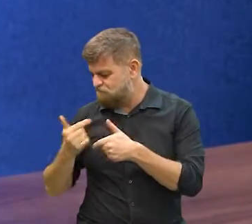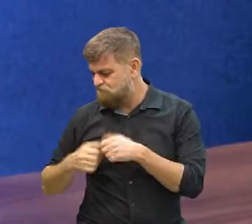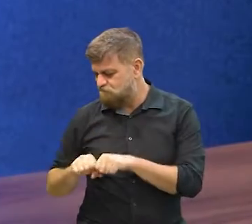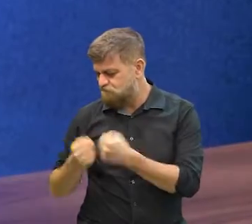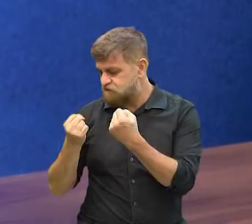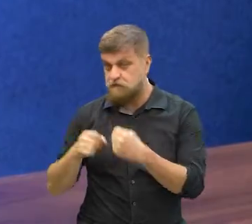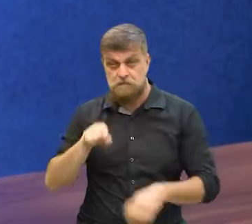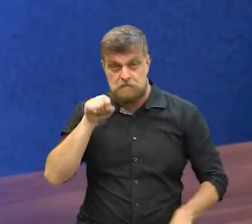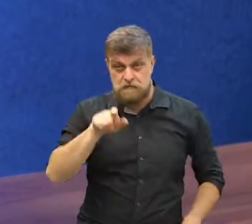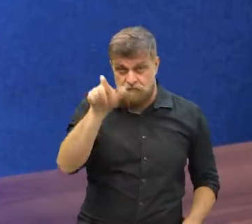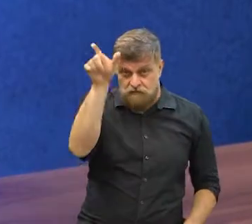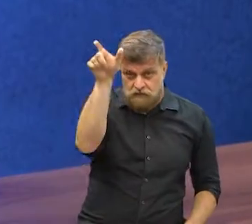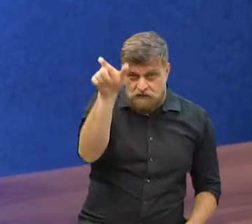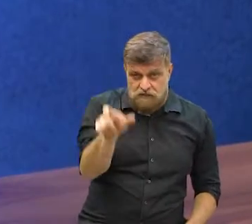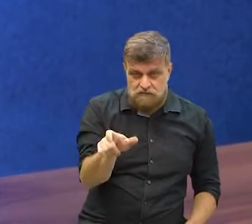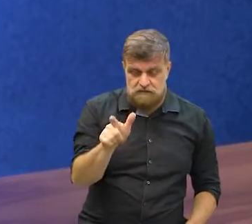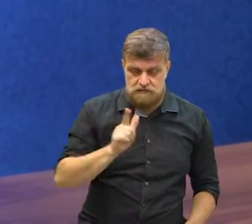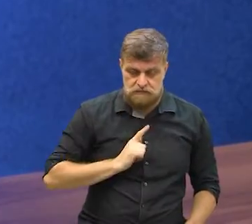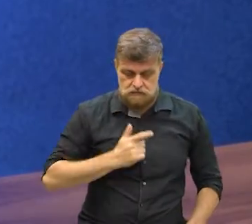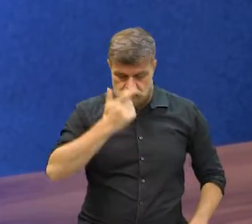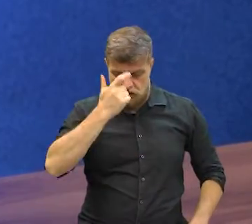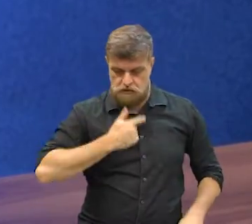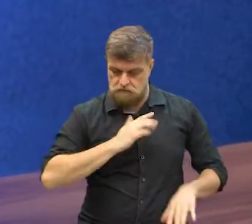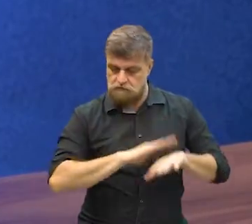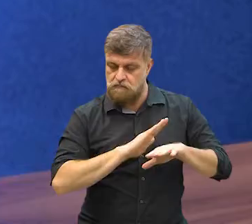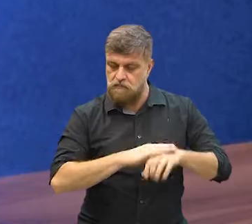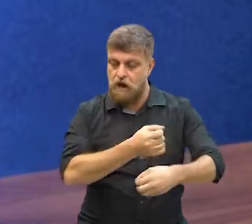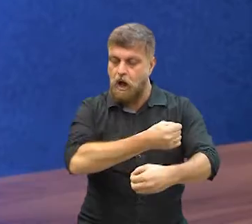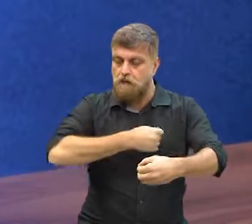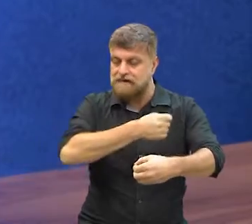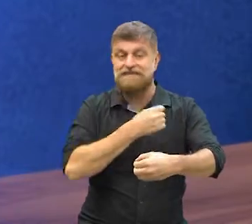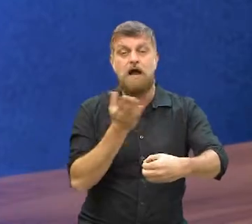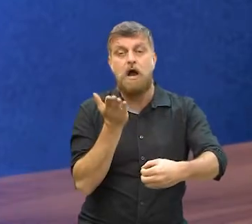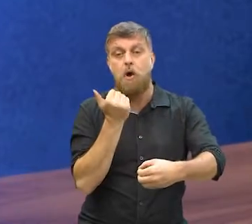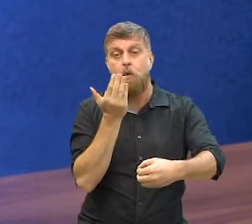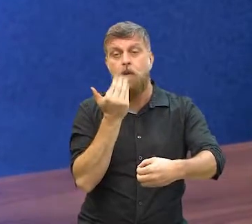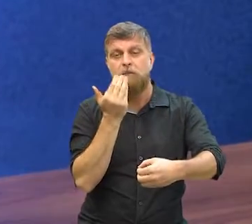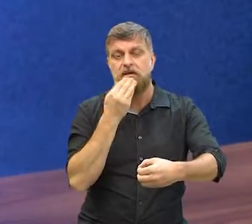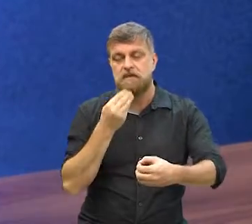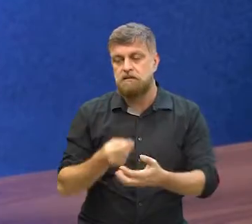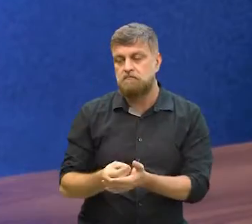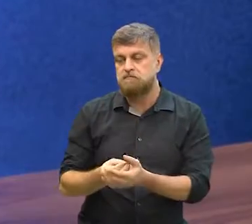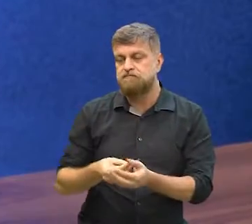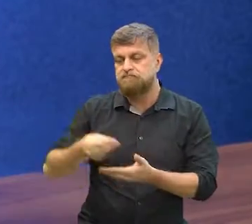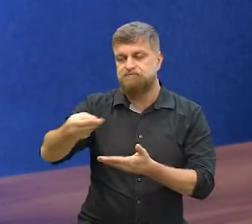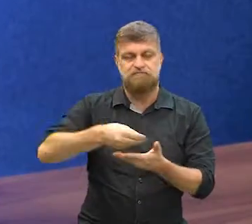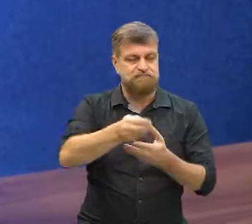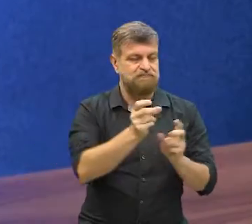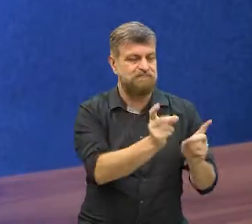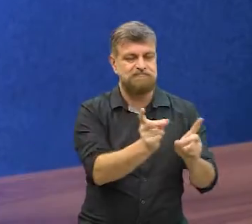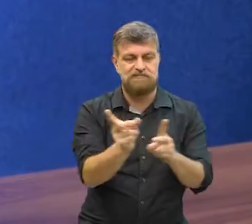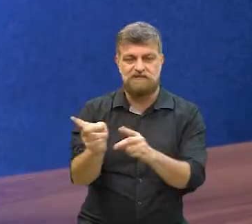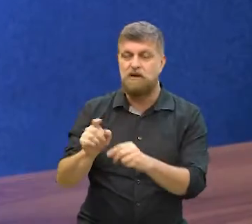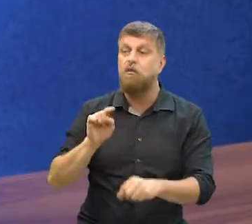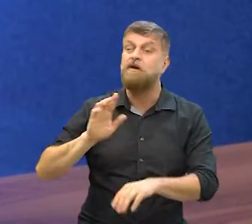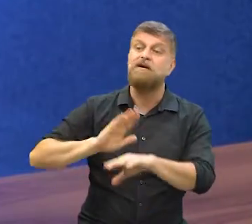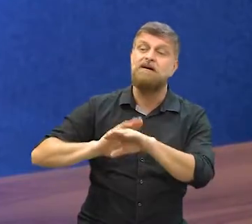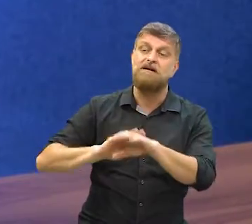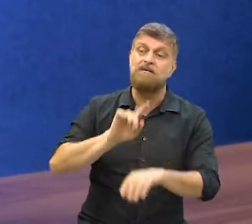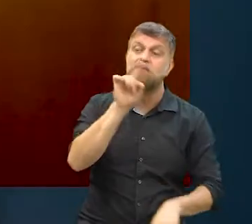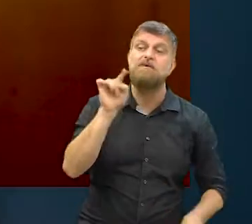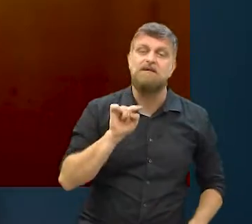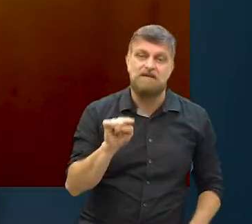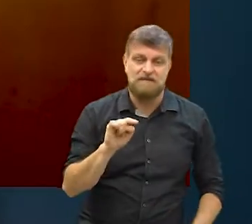e você nesse meio, por exemplo, falou: não, vou fazer comida. Como foi essa coisa de fazer comida? O que você estava fazendo? Conta pra